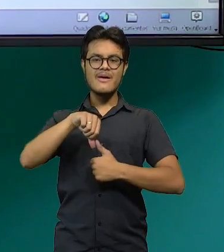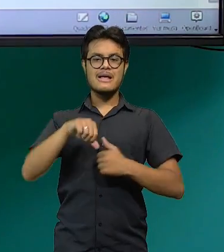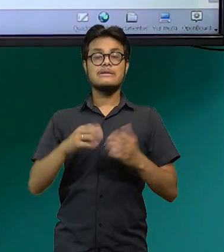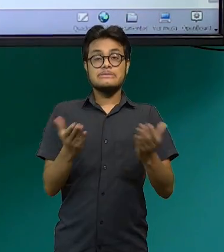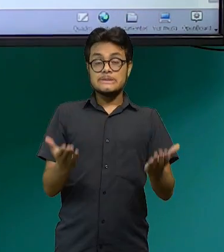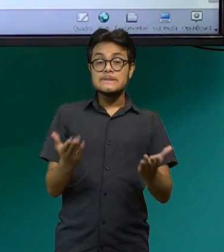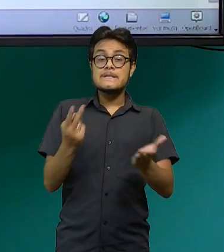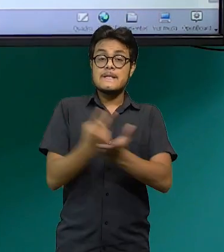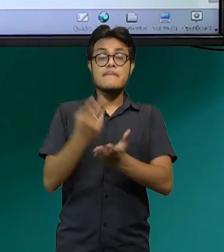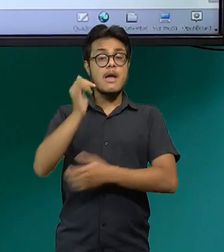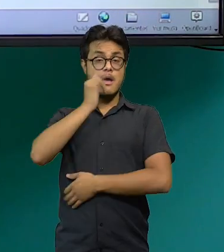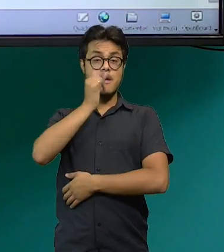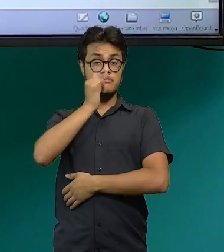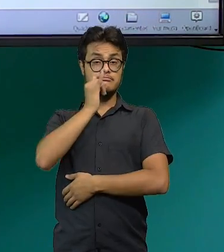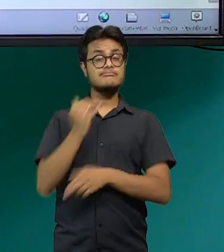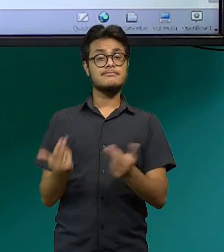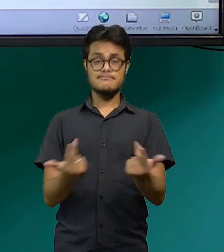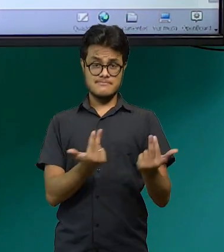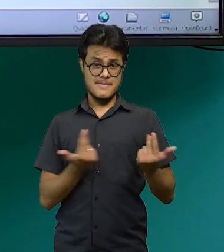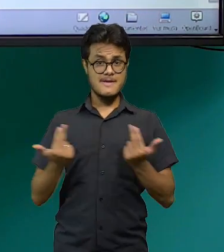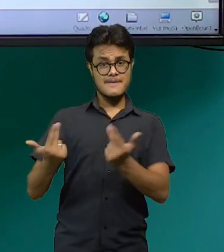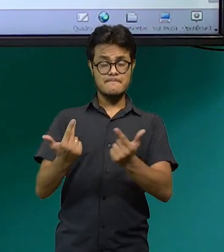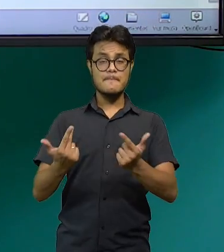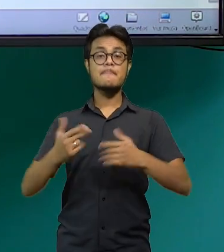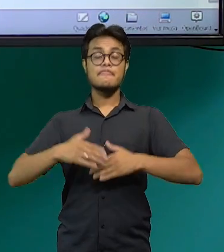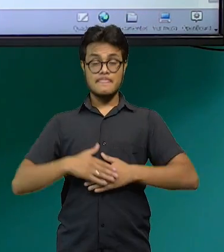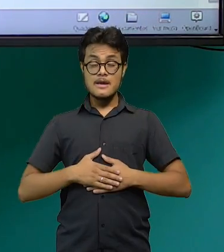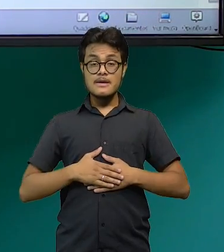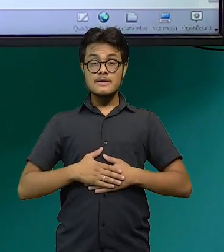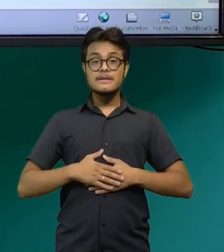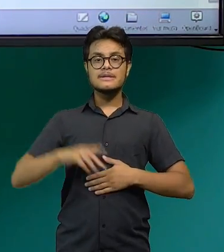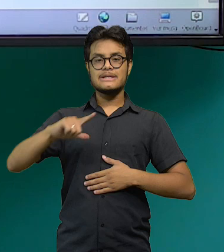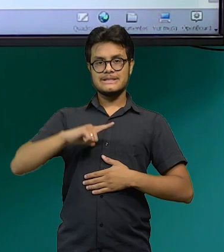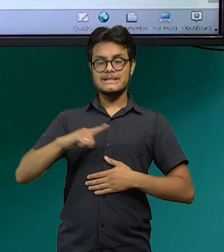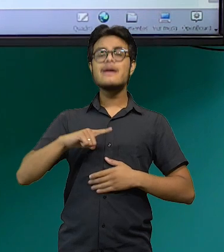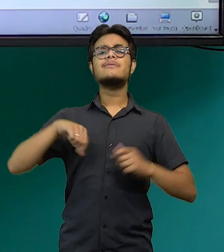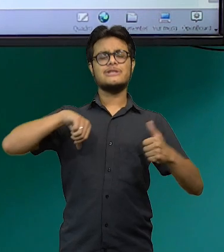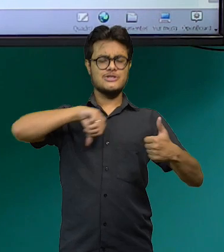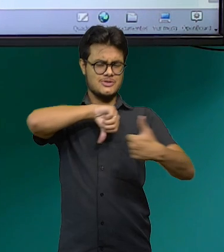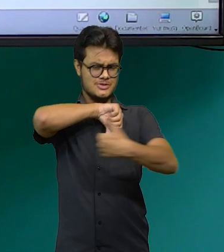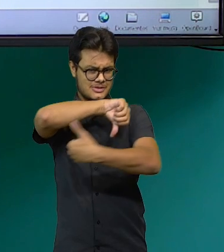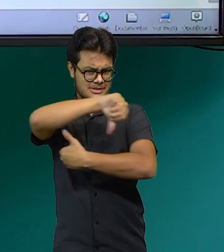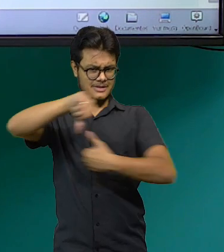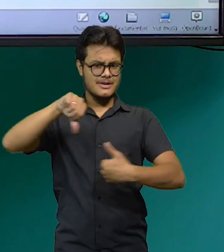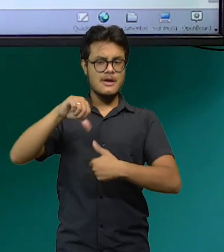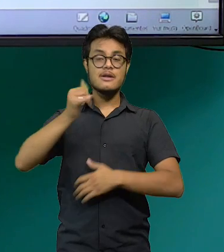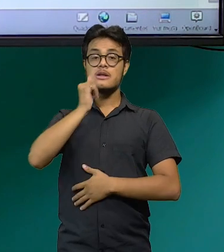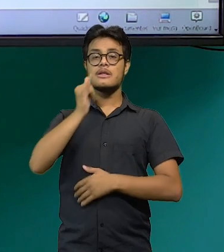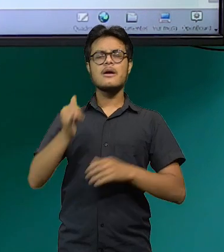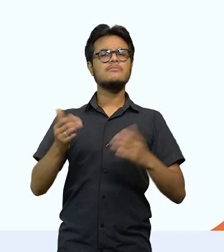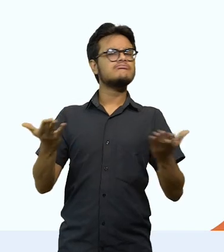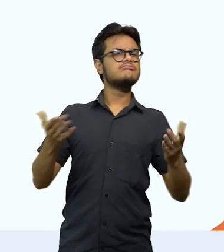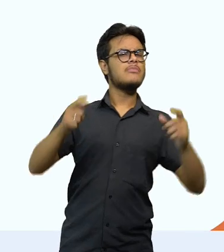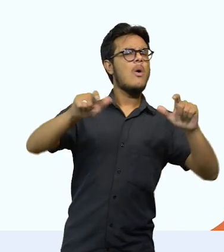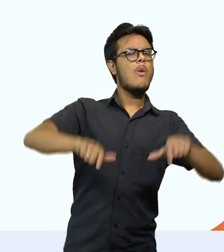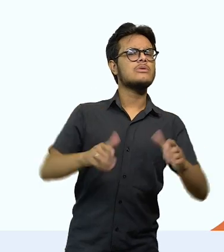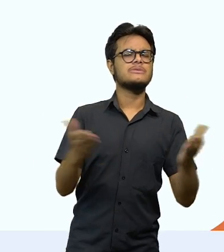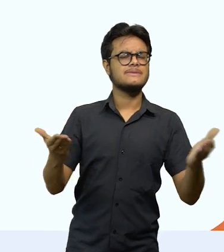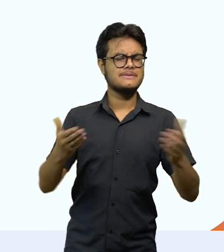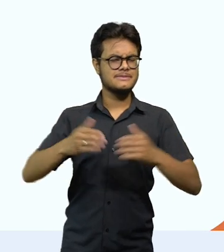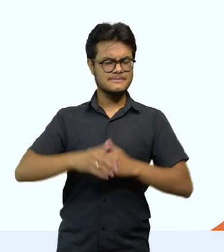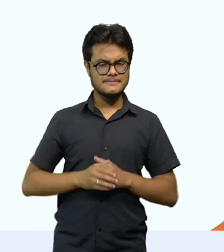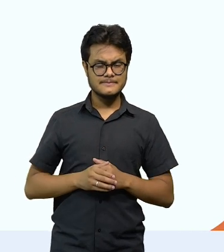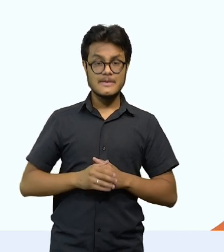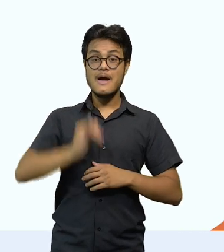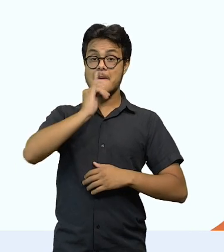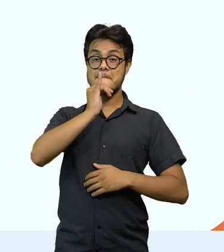elétrica também ela é produzida a partir de transformação de energia. E onde que isso acontece? Isso